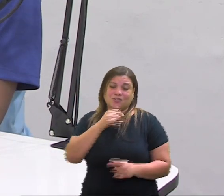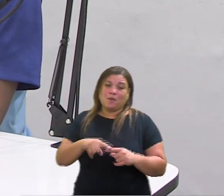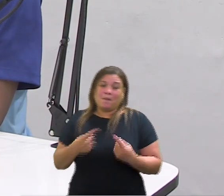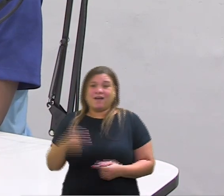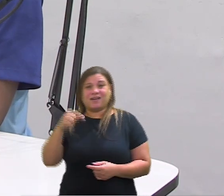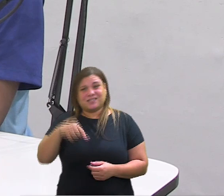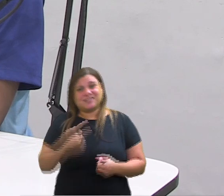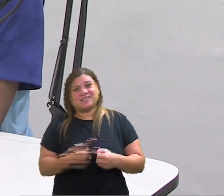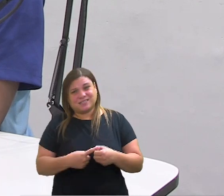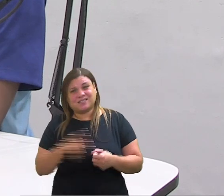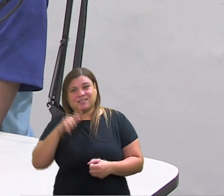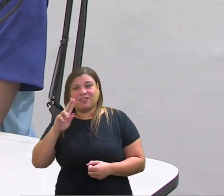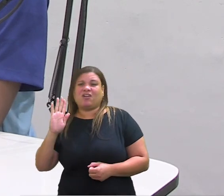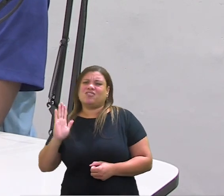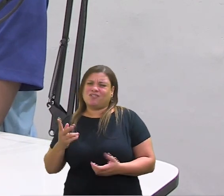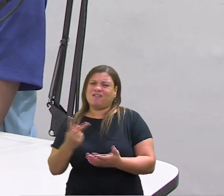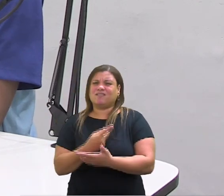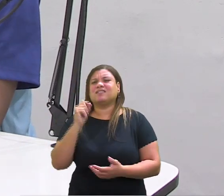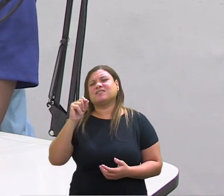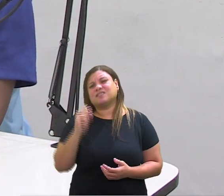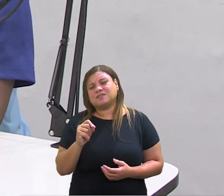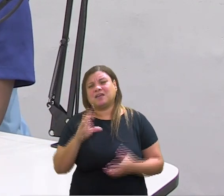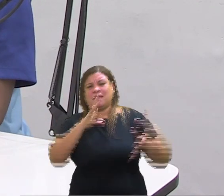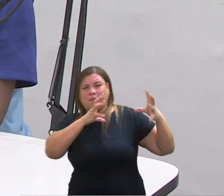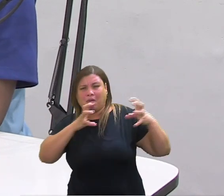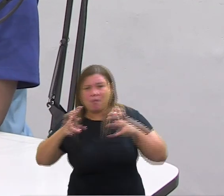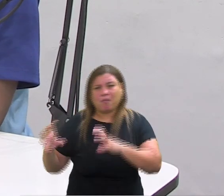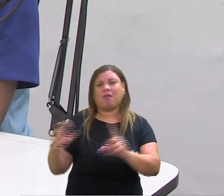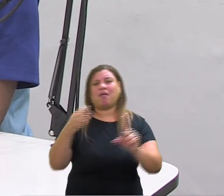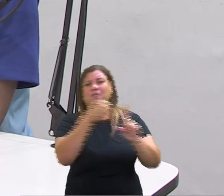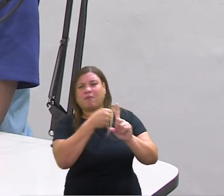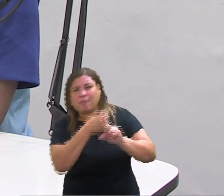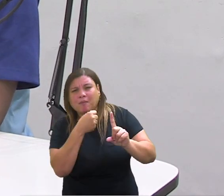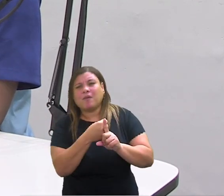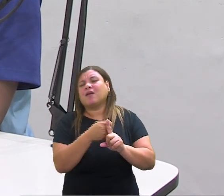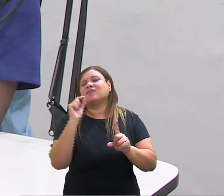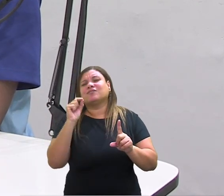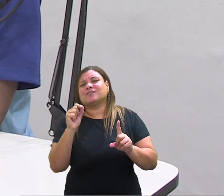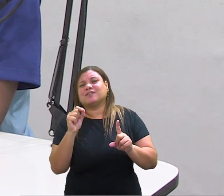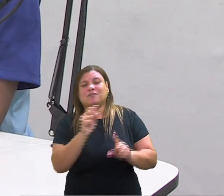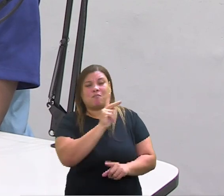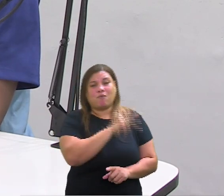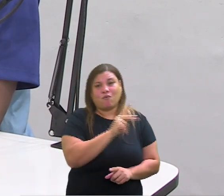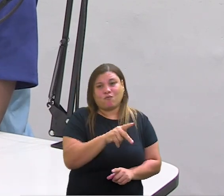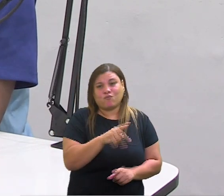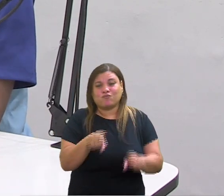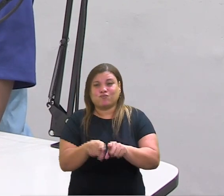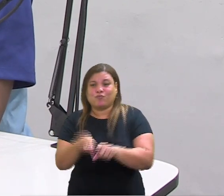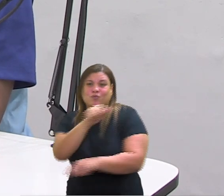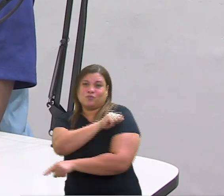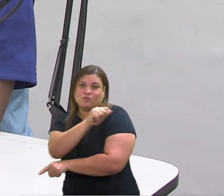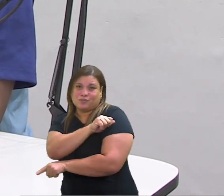de casos de agressões que envolvem professor e estudante, né? E como os professores podem agir quando sofrem algum